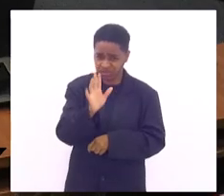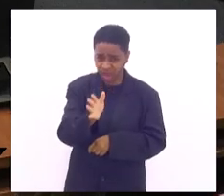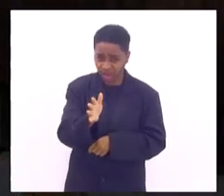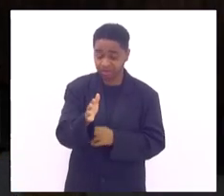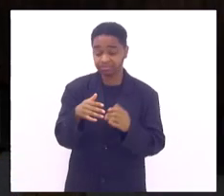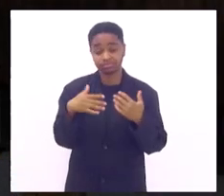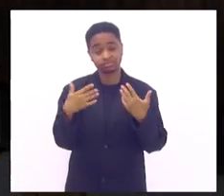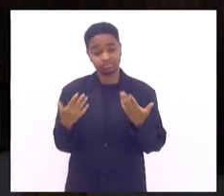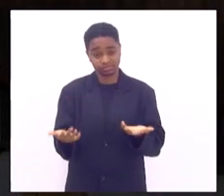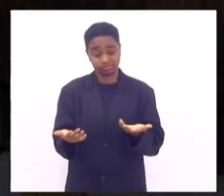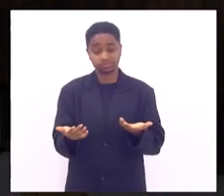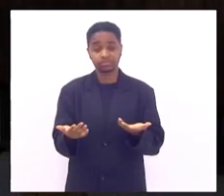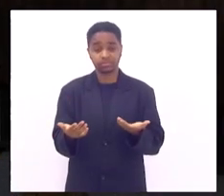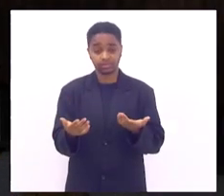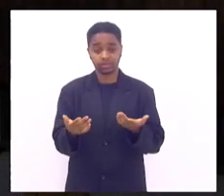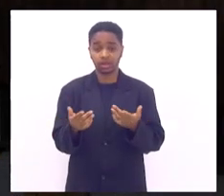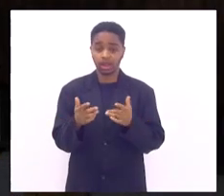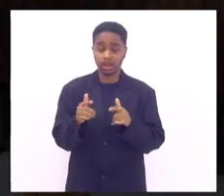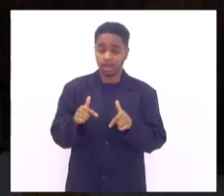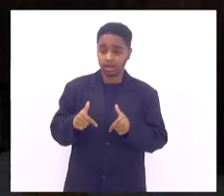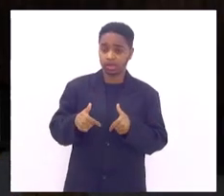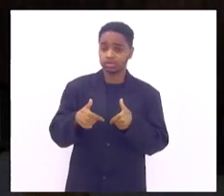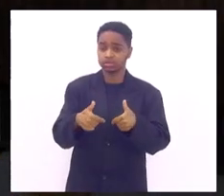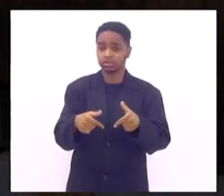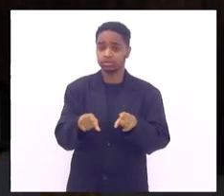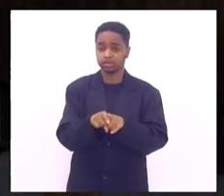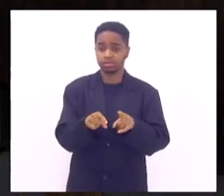o desprendimento e a colaboração que o...